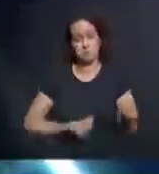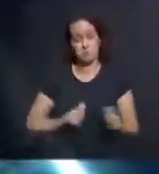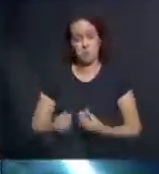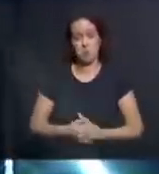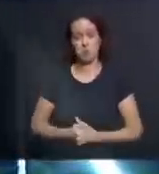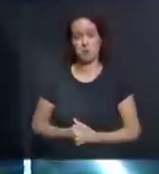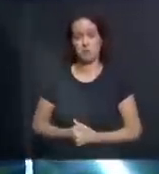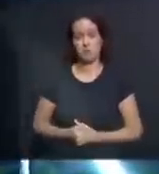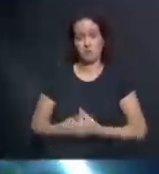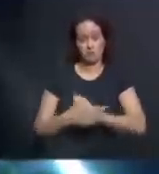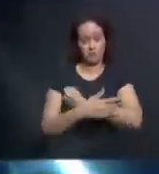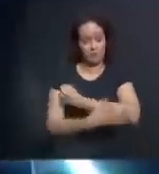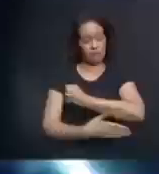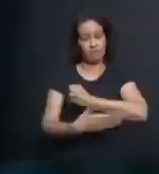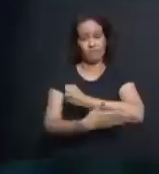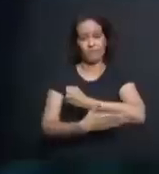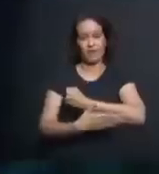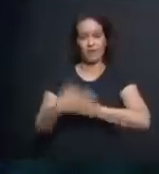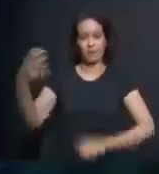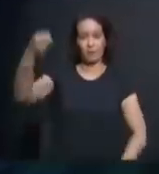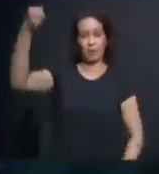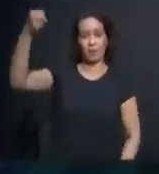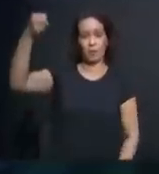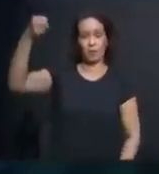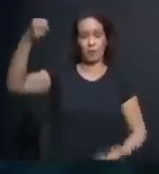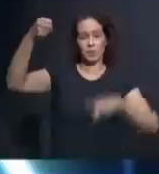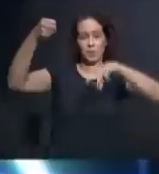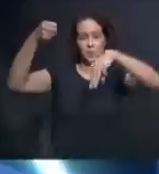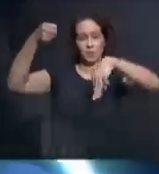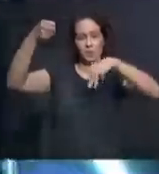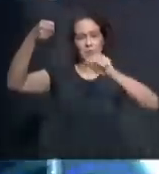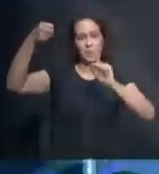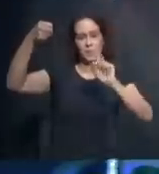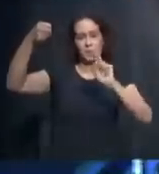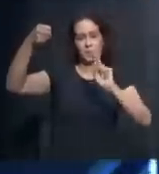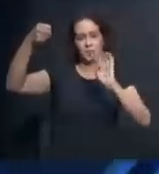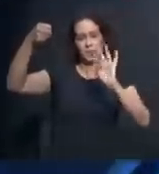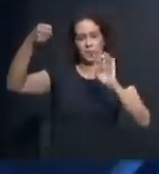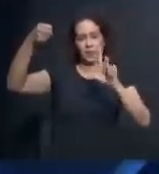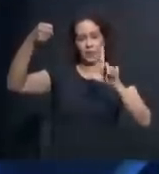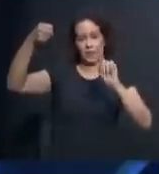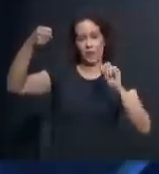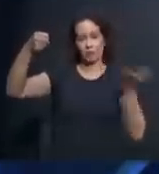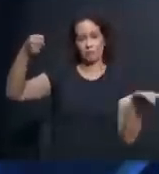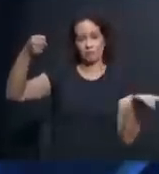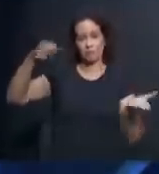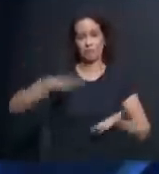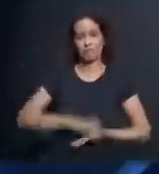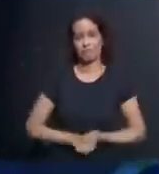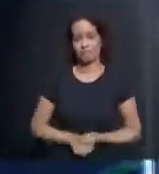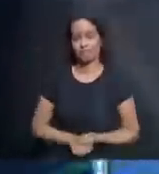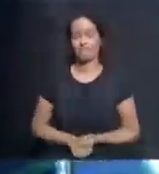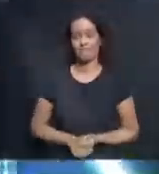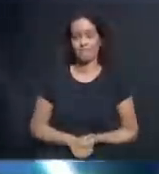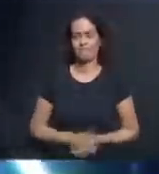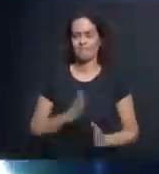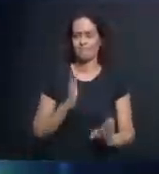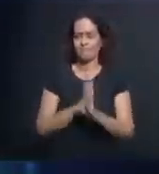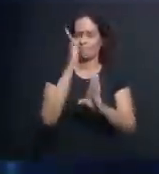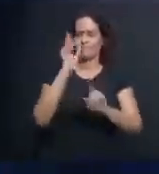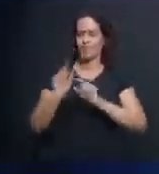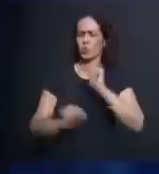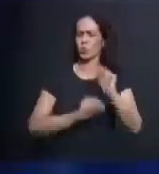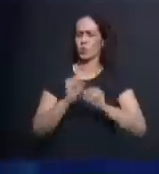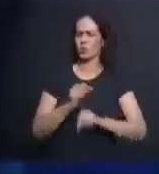Ele pegou o martelo. Deixa eu te falar uma coisa, eu tenho descoberto que geralmente, depois que